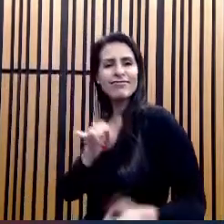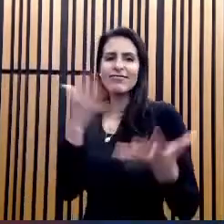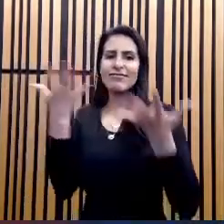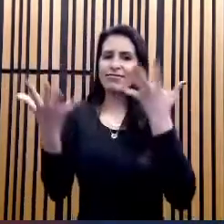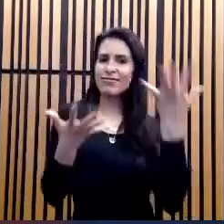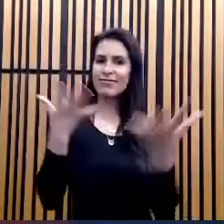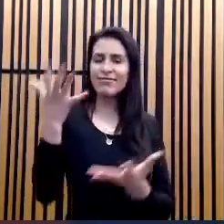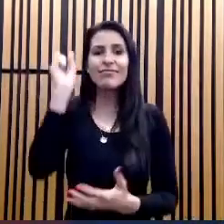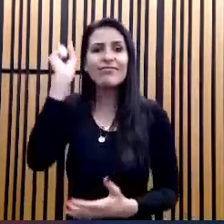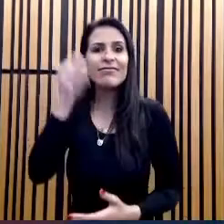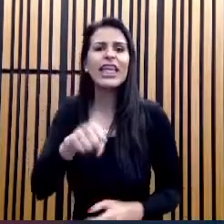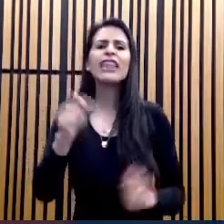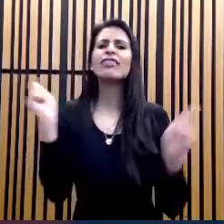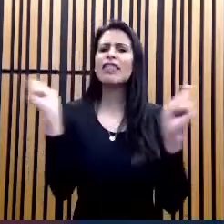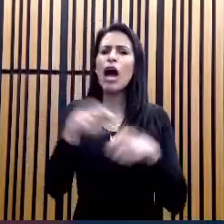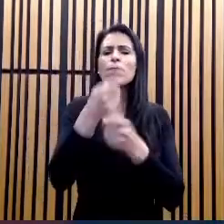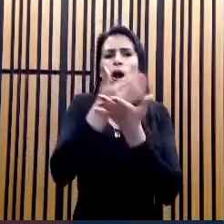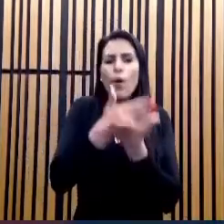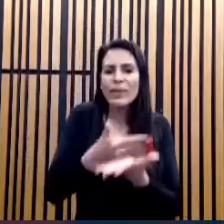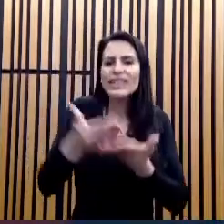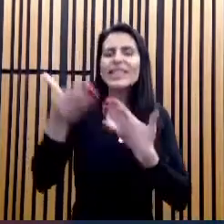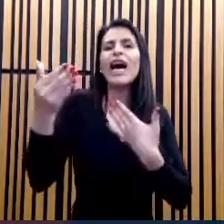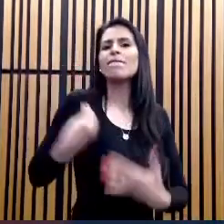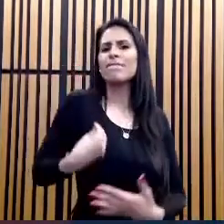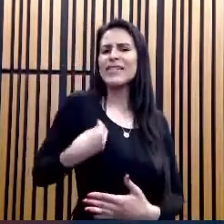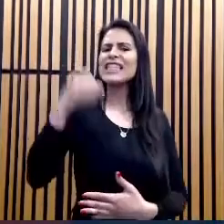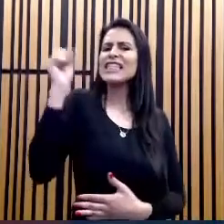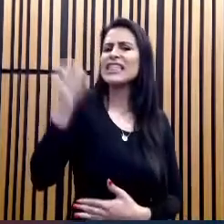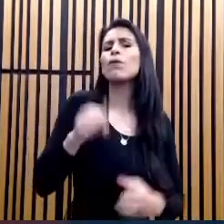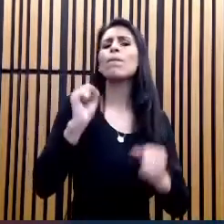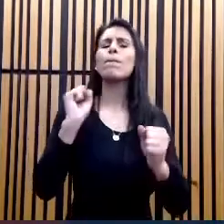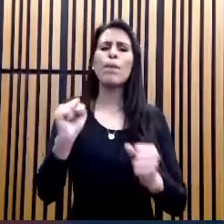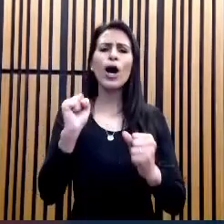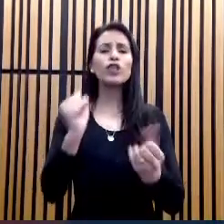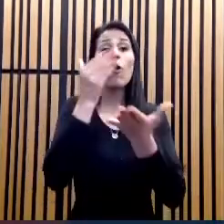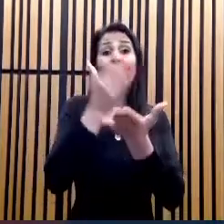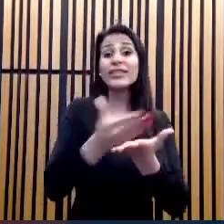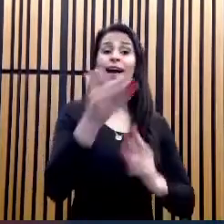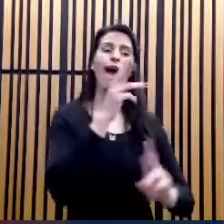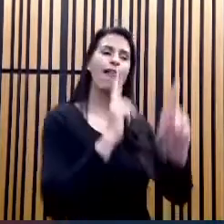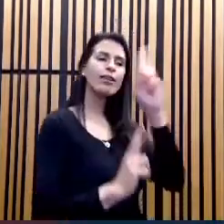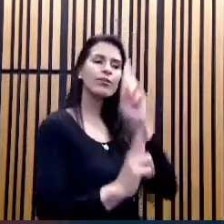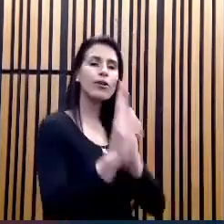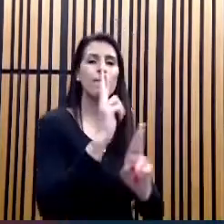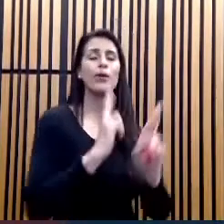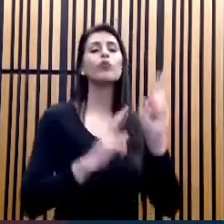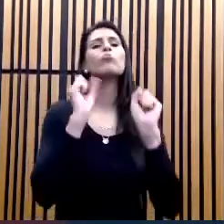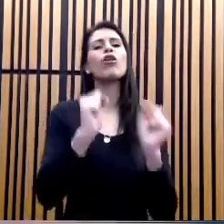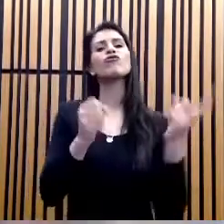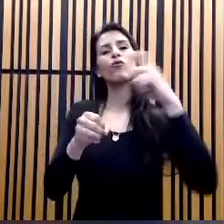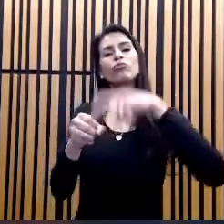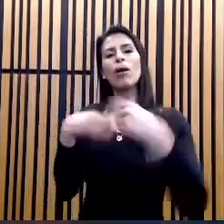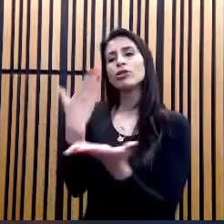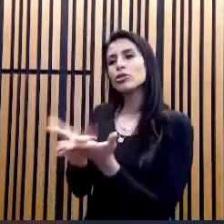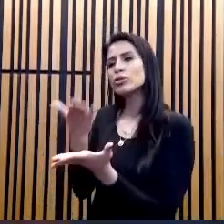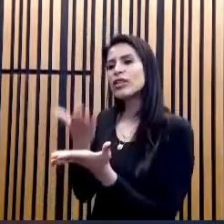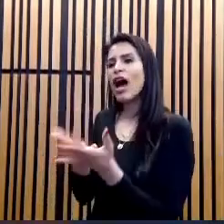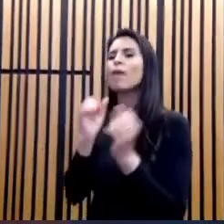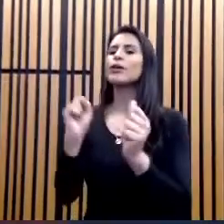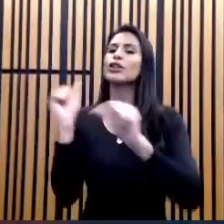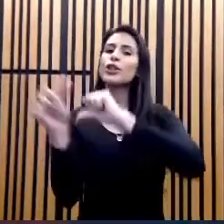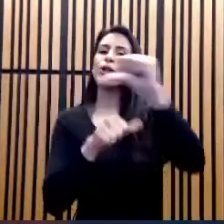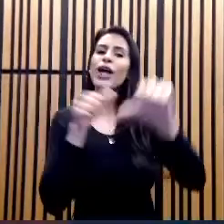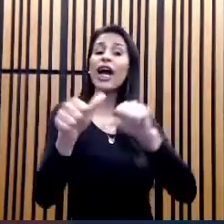sim, pode recomeçar um relacionamento, pode voltar a estudar, pode trocar de trabalho,